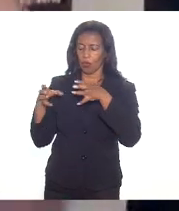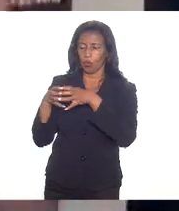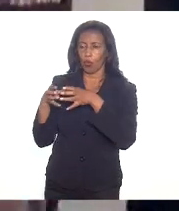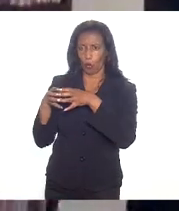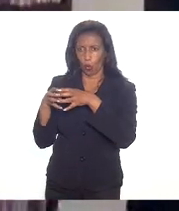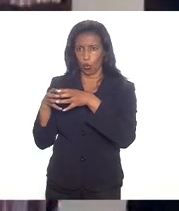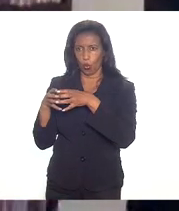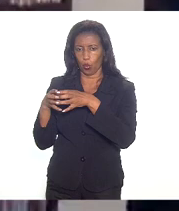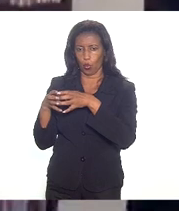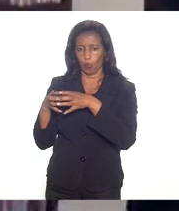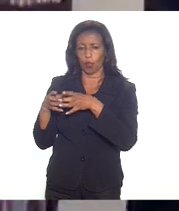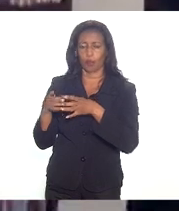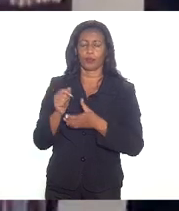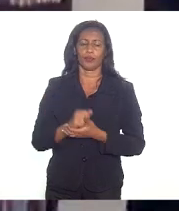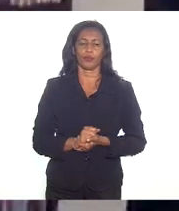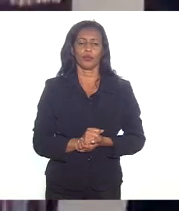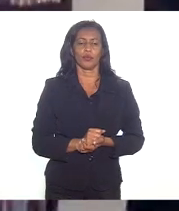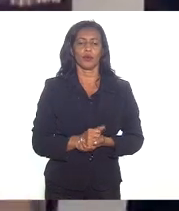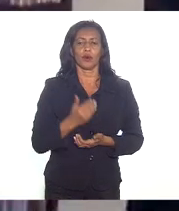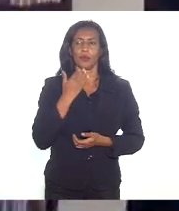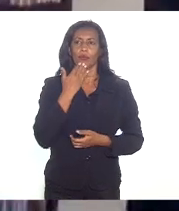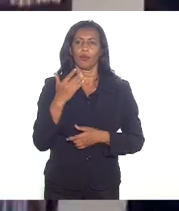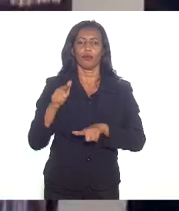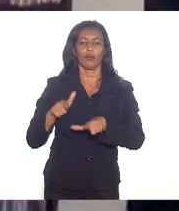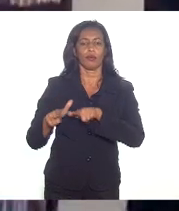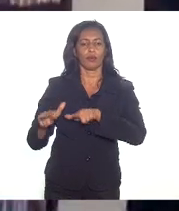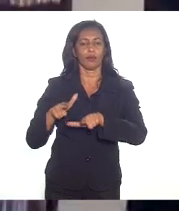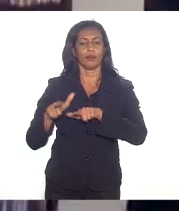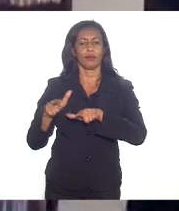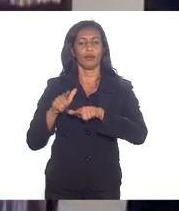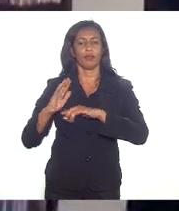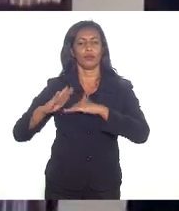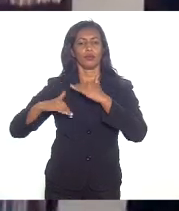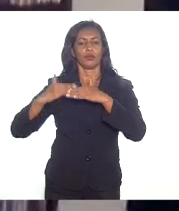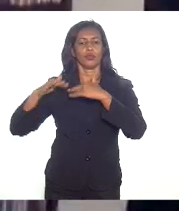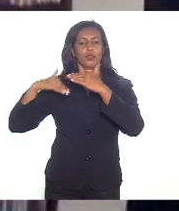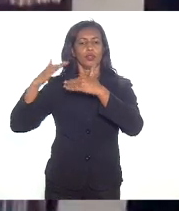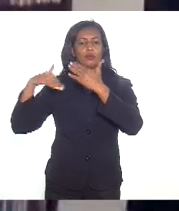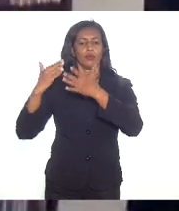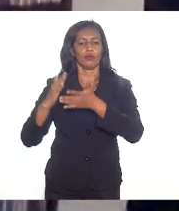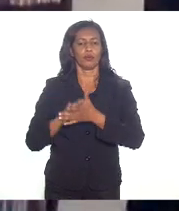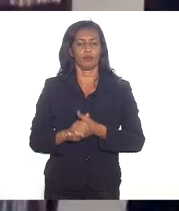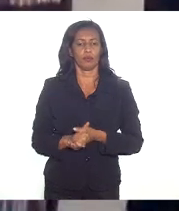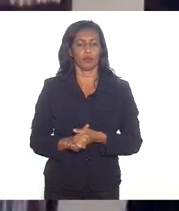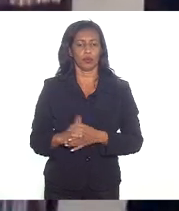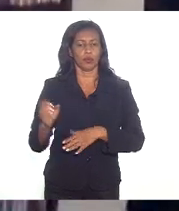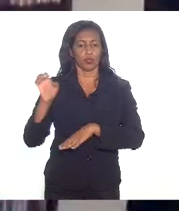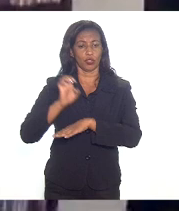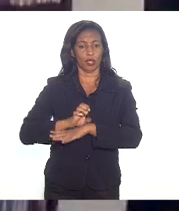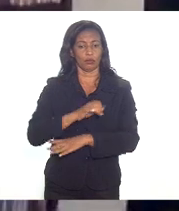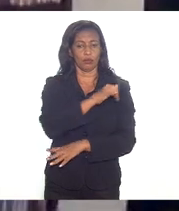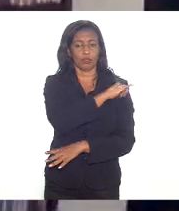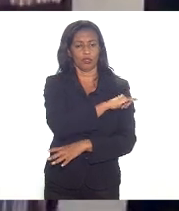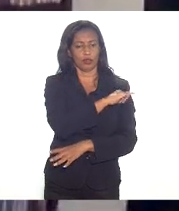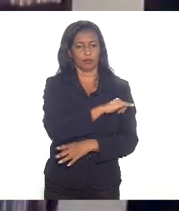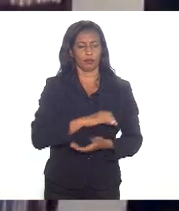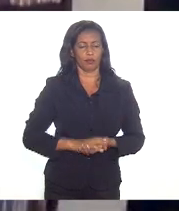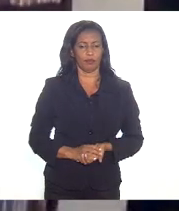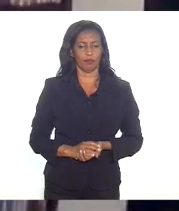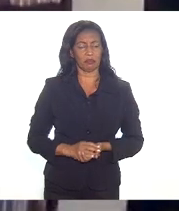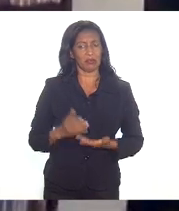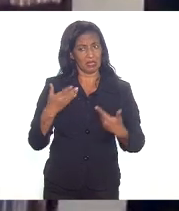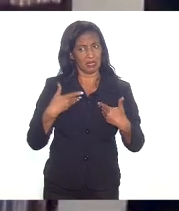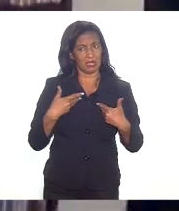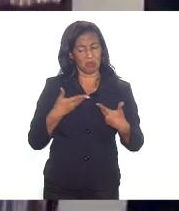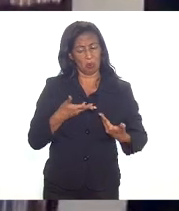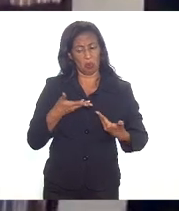foi encomendado para ele um trabalho para o desenvolvimento do Estado do Rio de Janeiro. Me convidou para